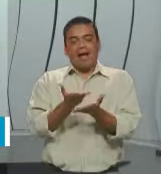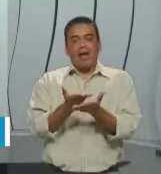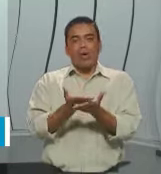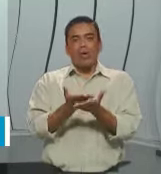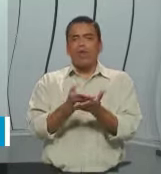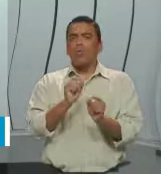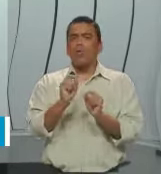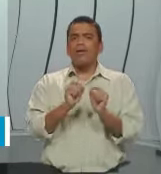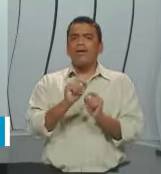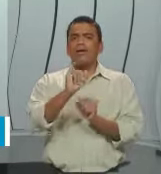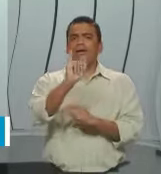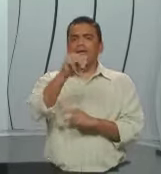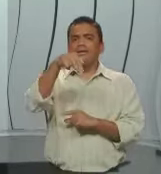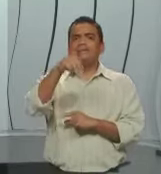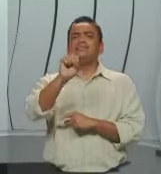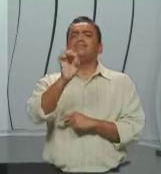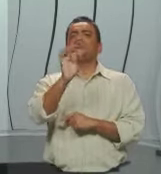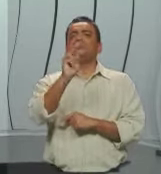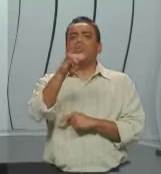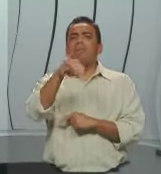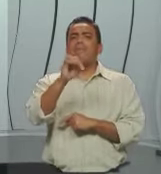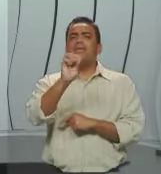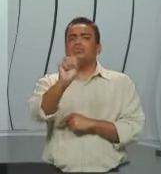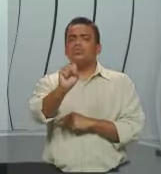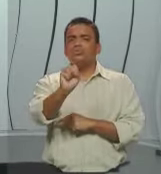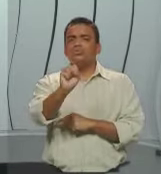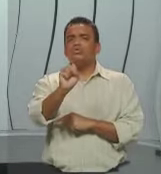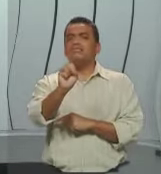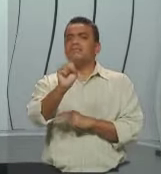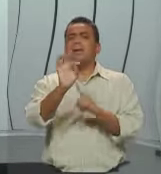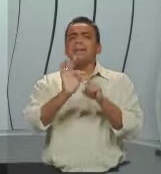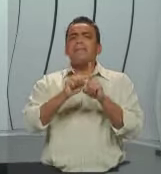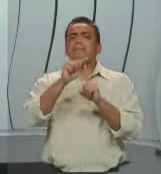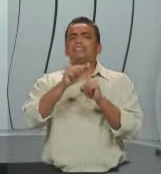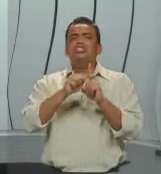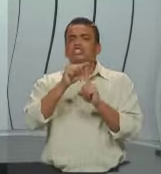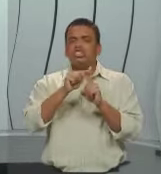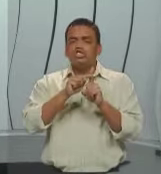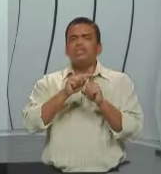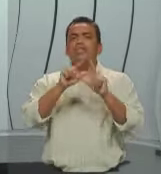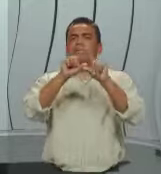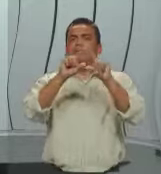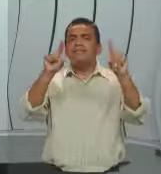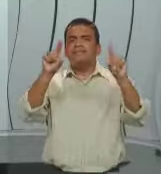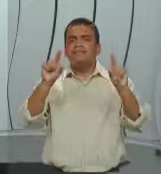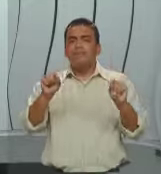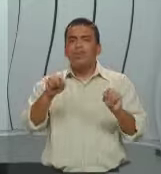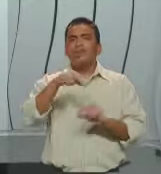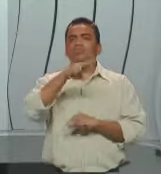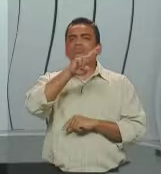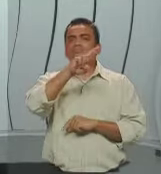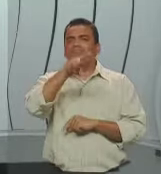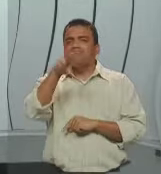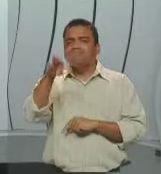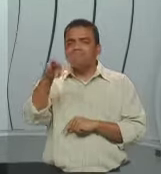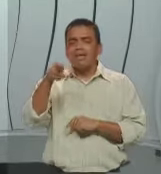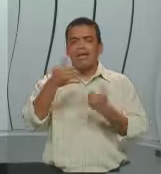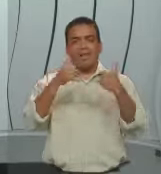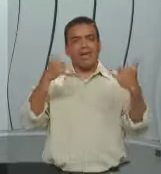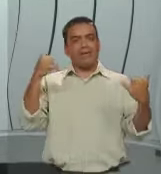instrumentos de medida e circuitos elétricos. A gente já vem discutindo a eletrodinâmica lá desde o